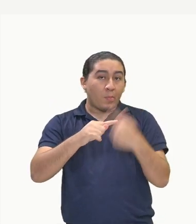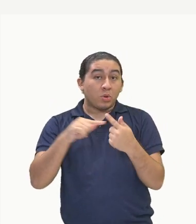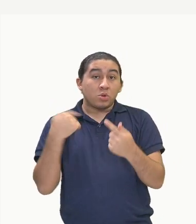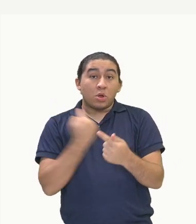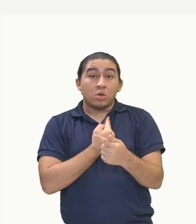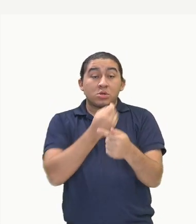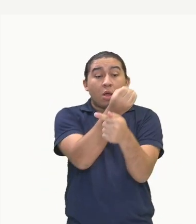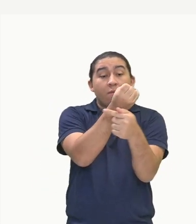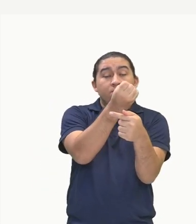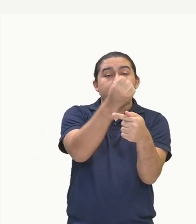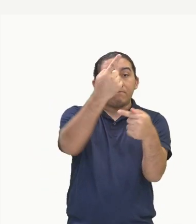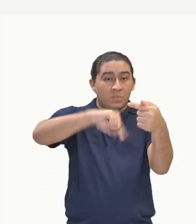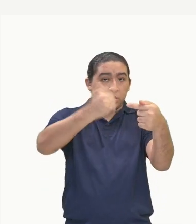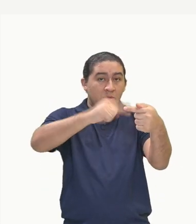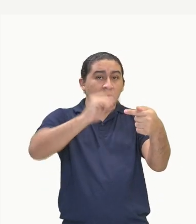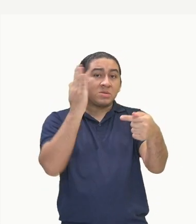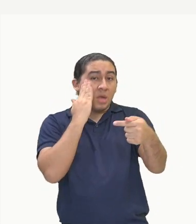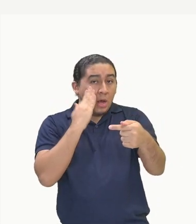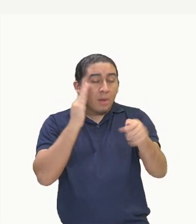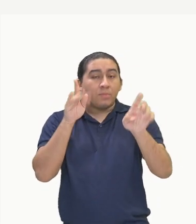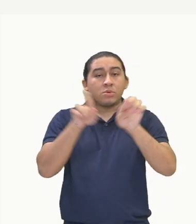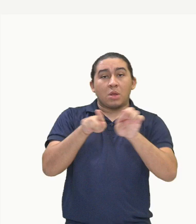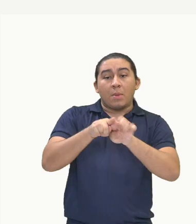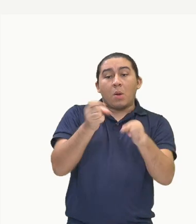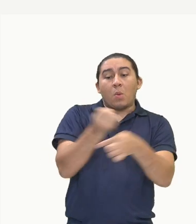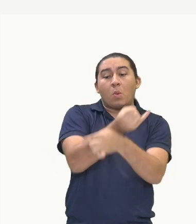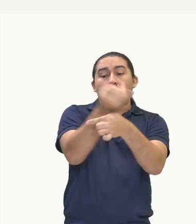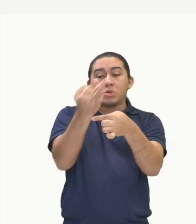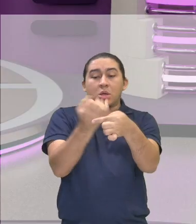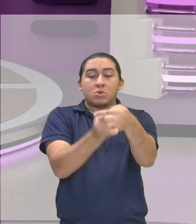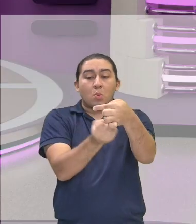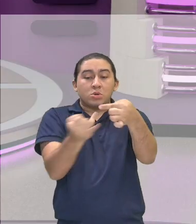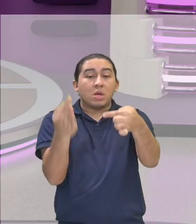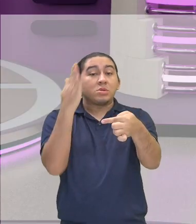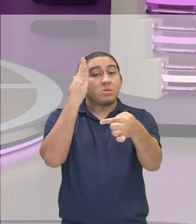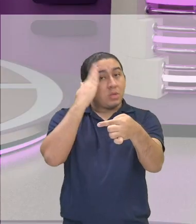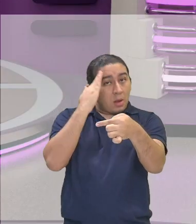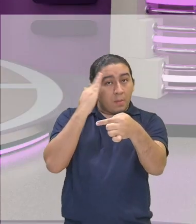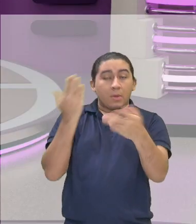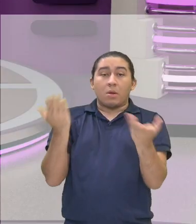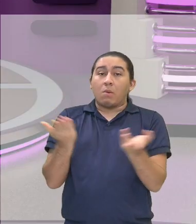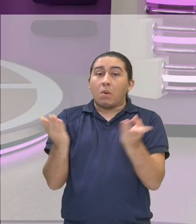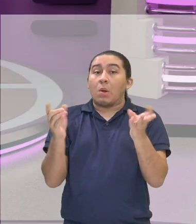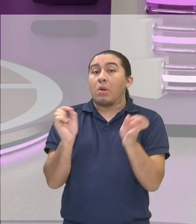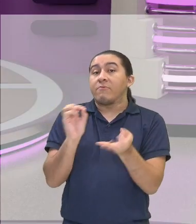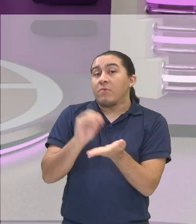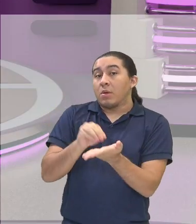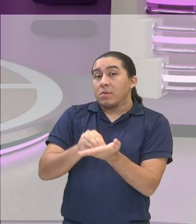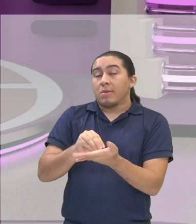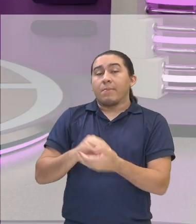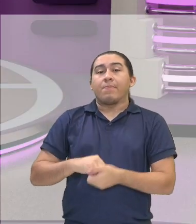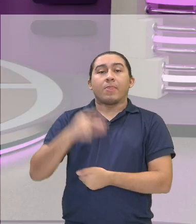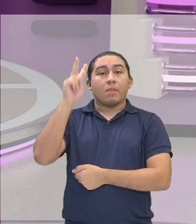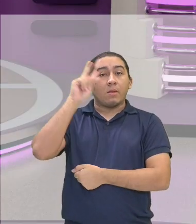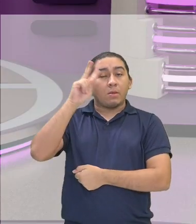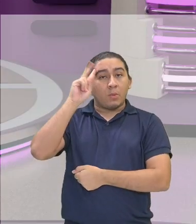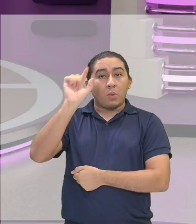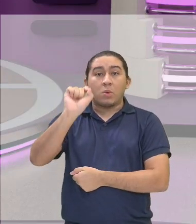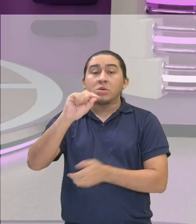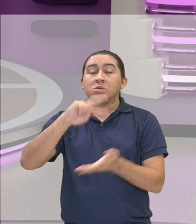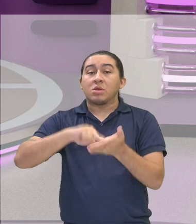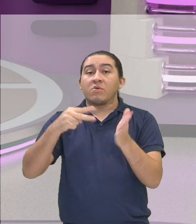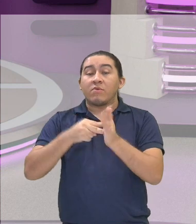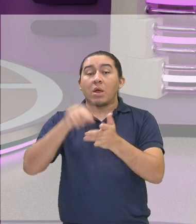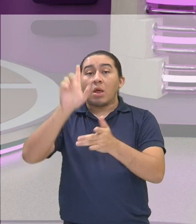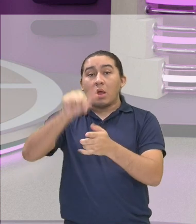o que é uma fração, já sabemos calcular a fração de uma quantidade e agora nós vamos relembrar o que é uma fração